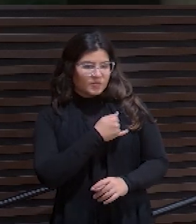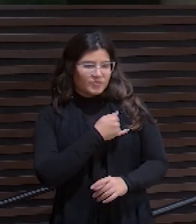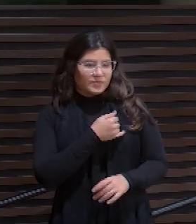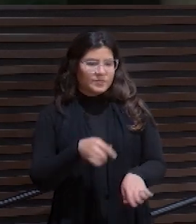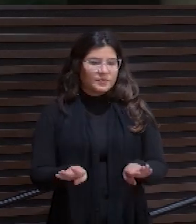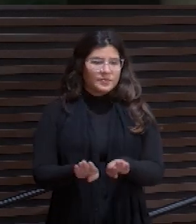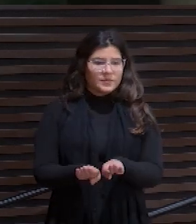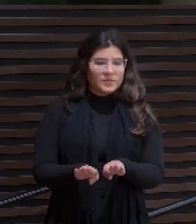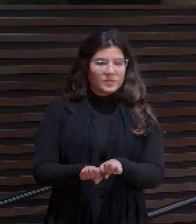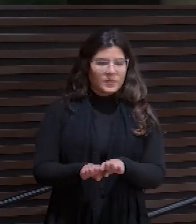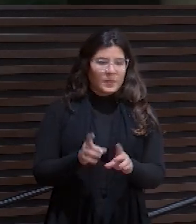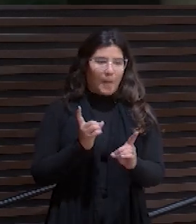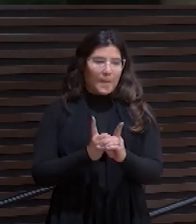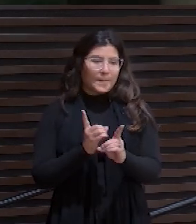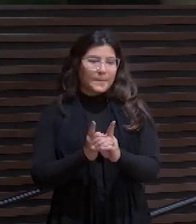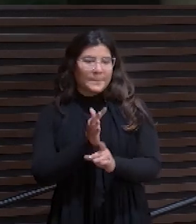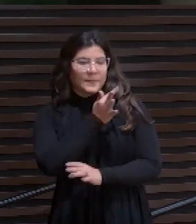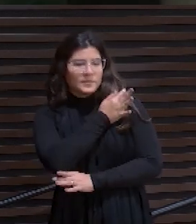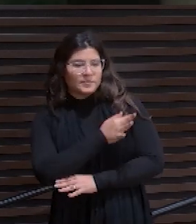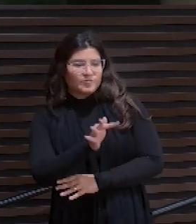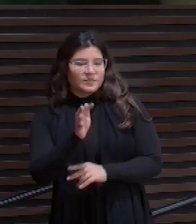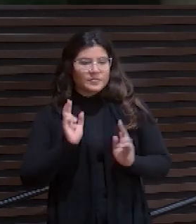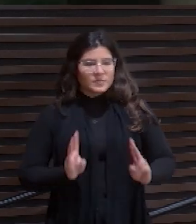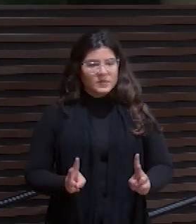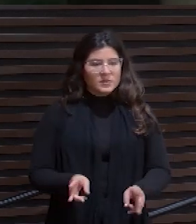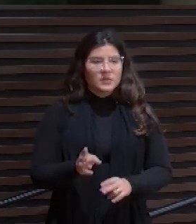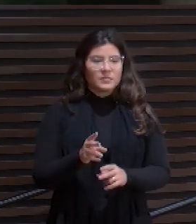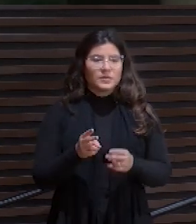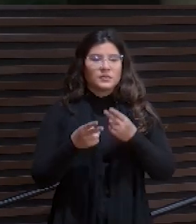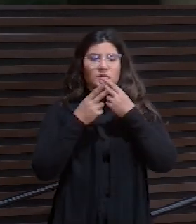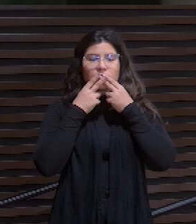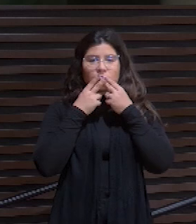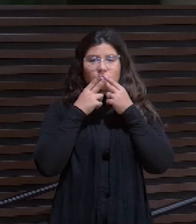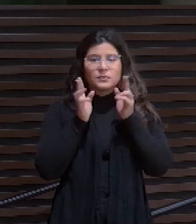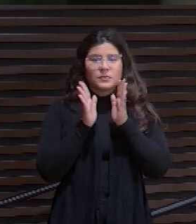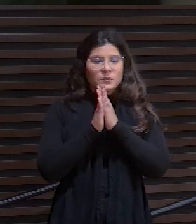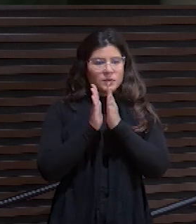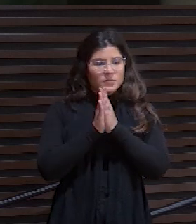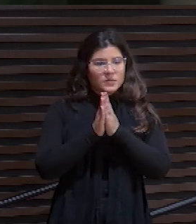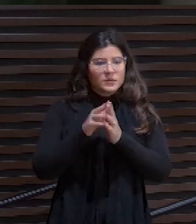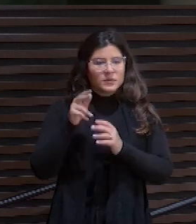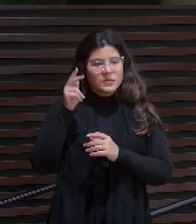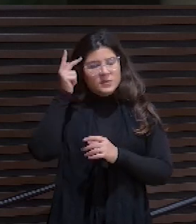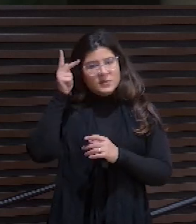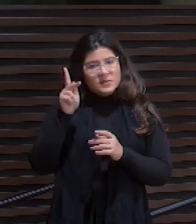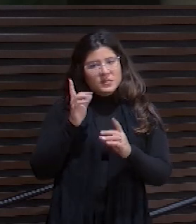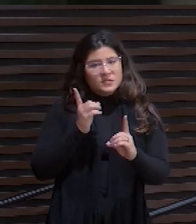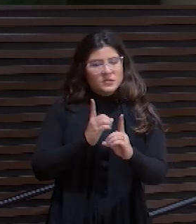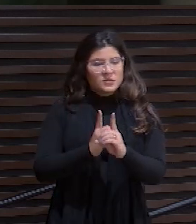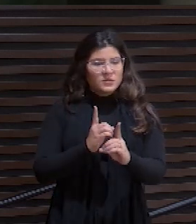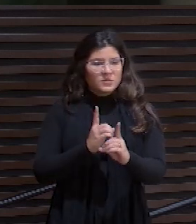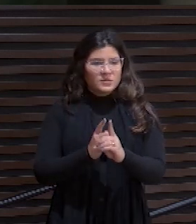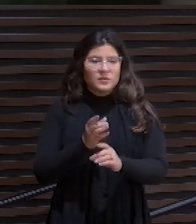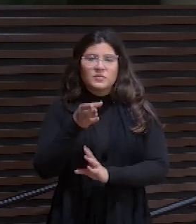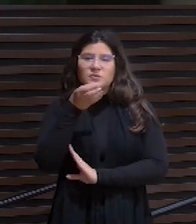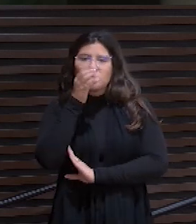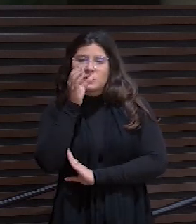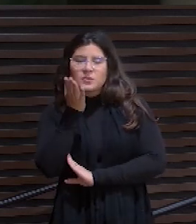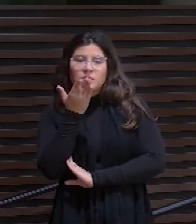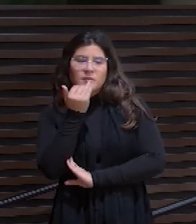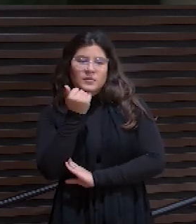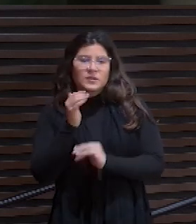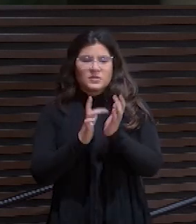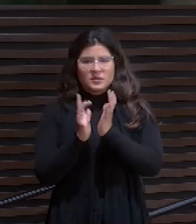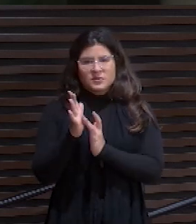fariseus, frequentemente jejuam e fazem orações. Os teus, entretanto, comem e bebem. Jesus, porém,